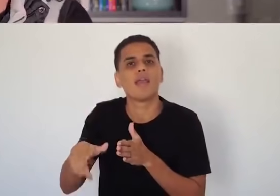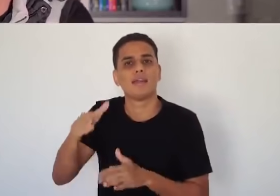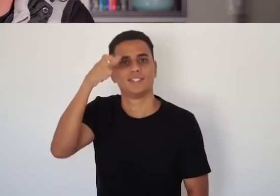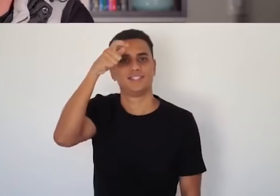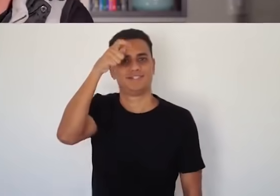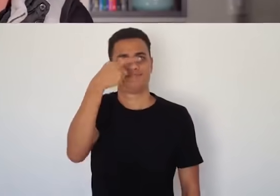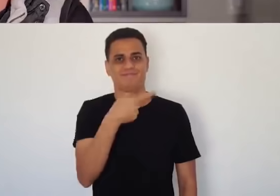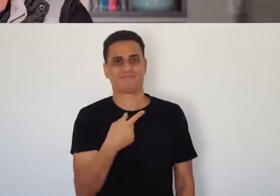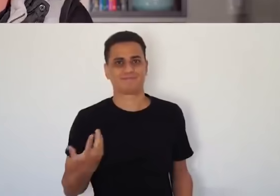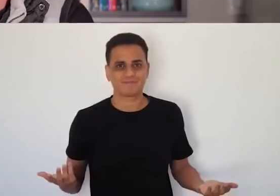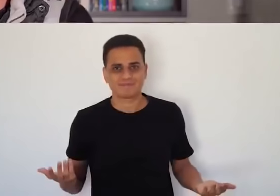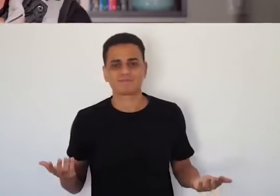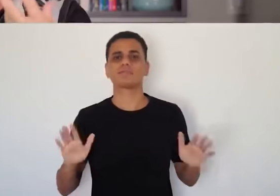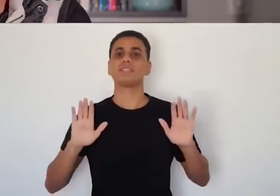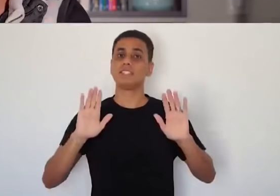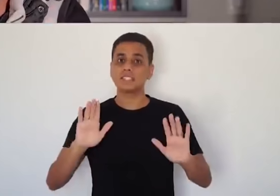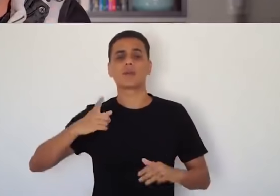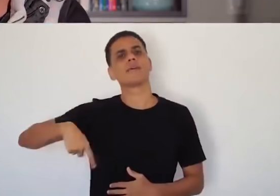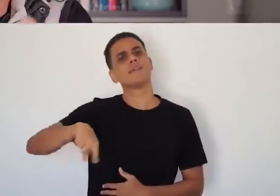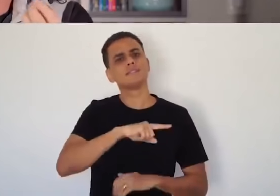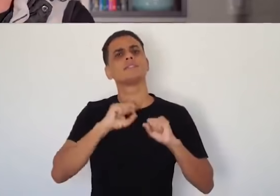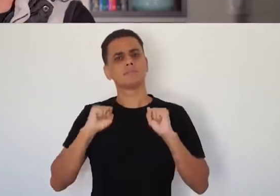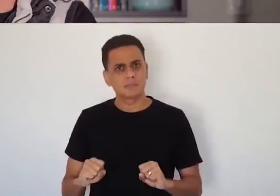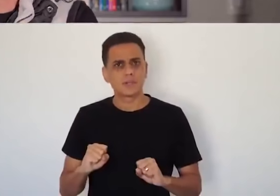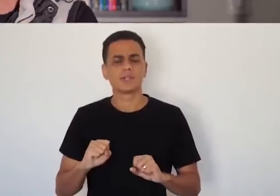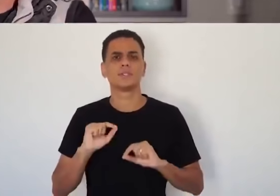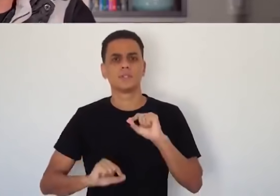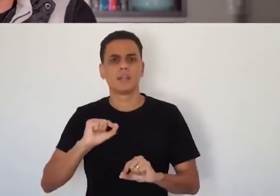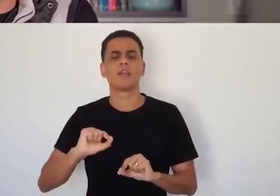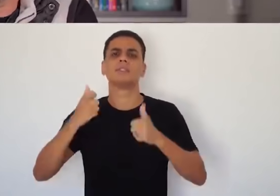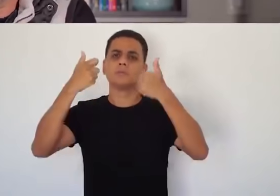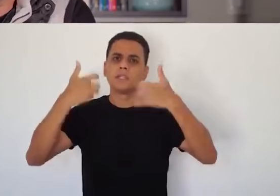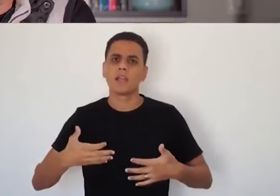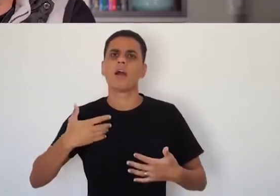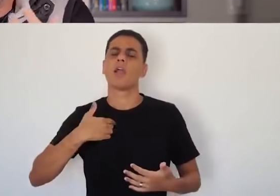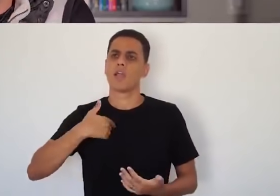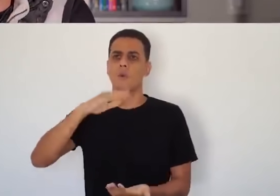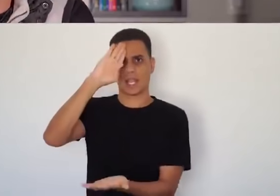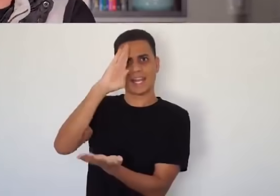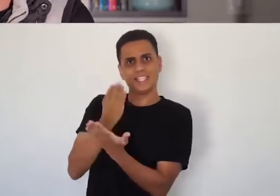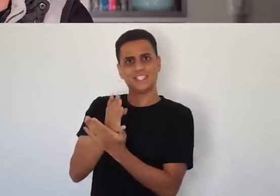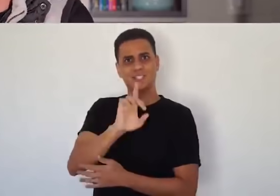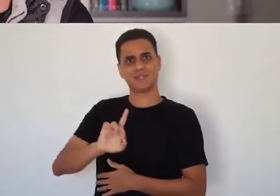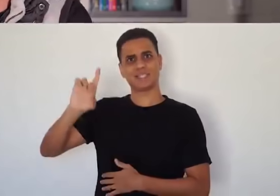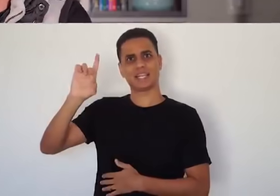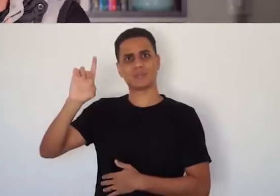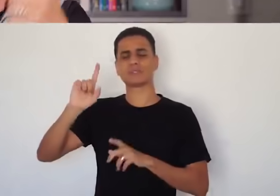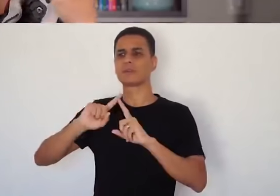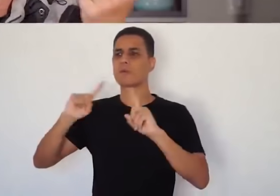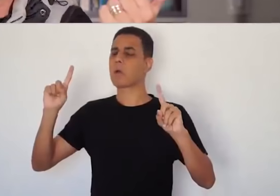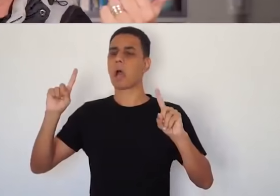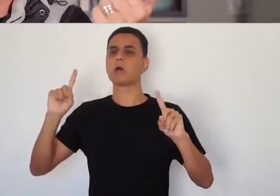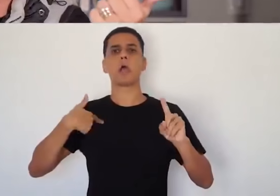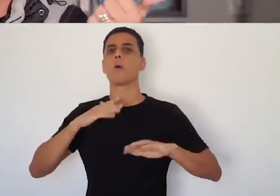Abraão e Raabe de uma maneira muito especial, deixando claro que Abraão foi justificado pela fé,